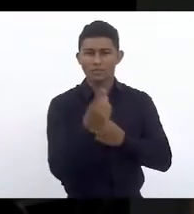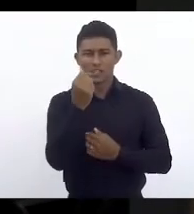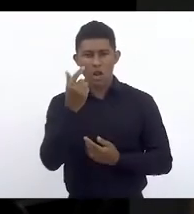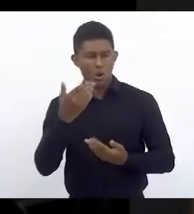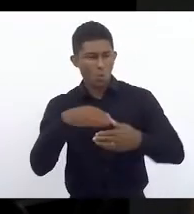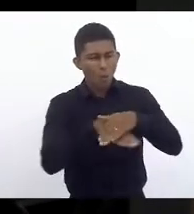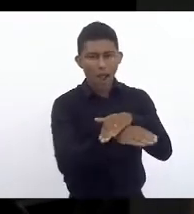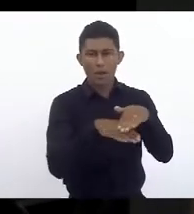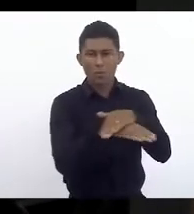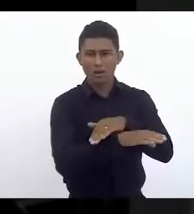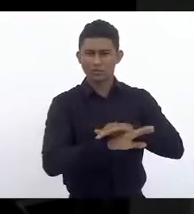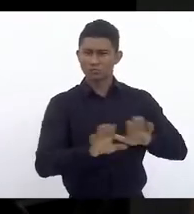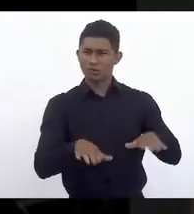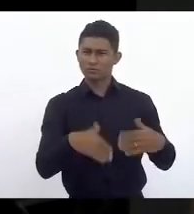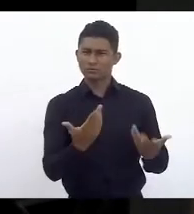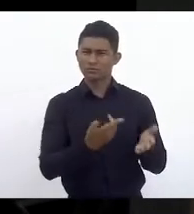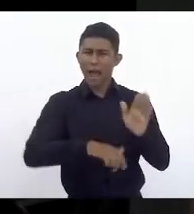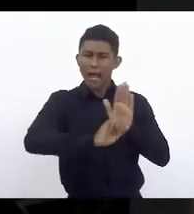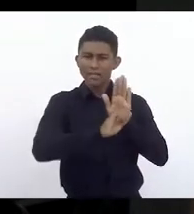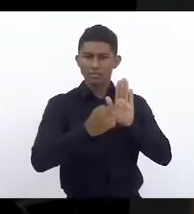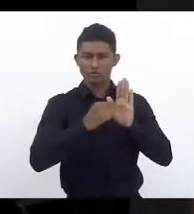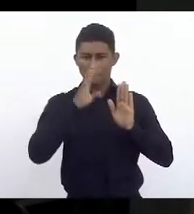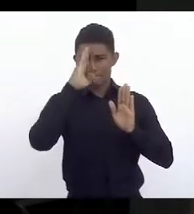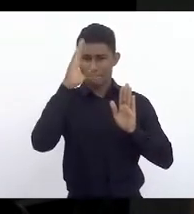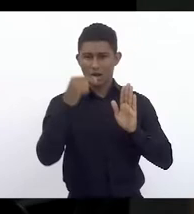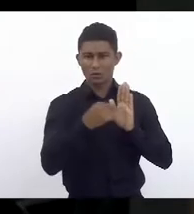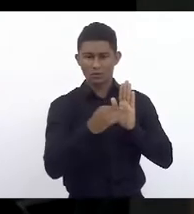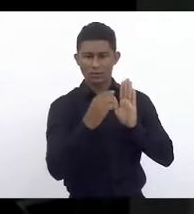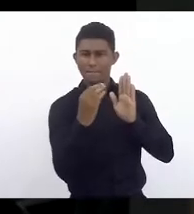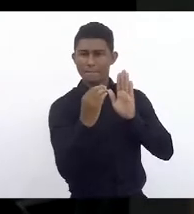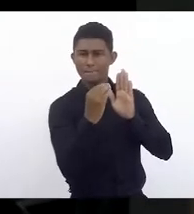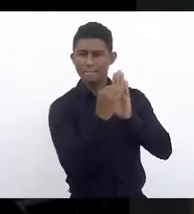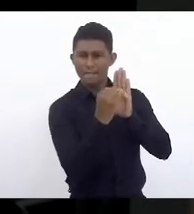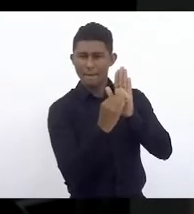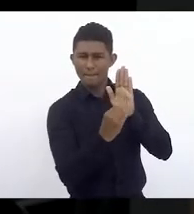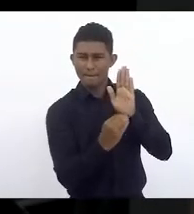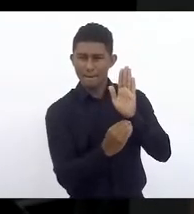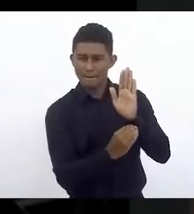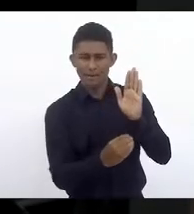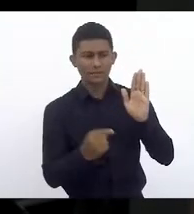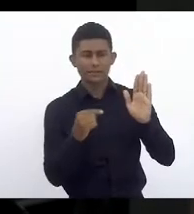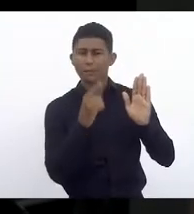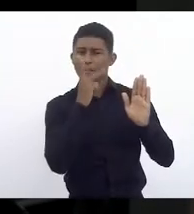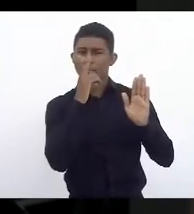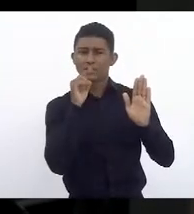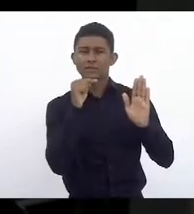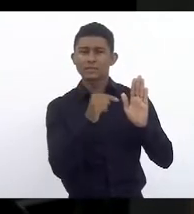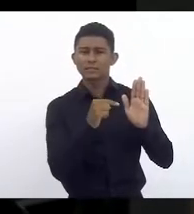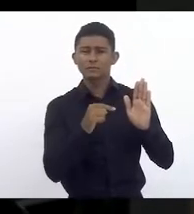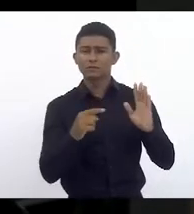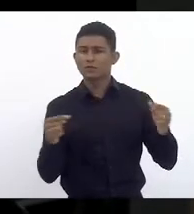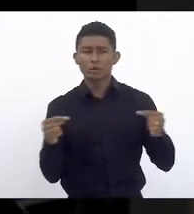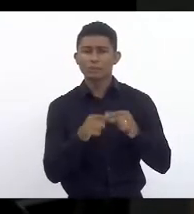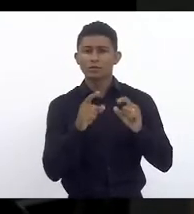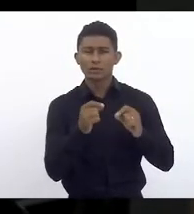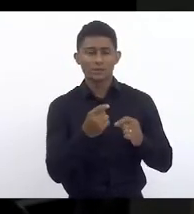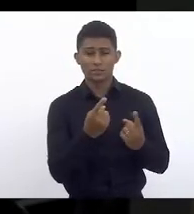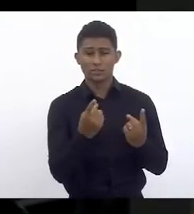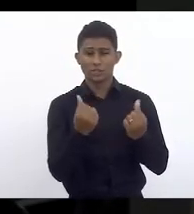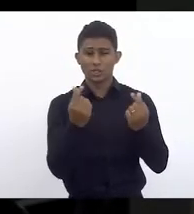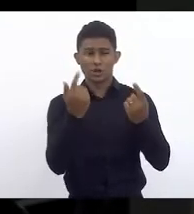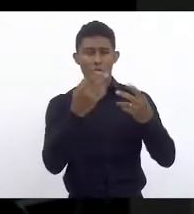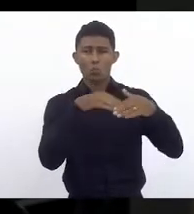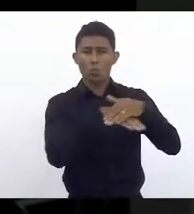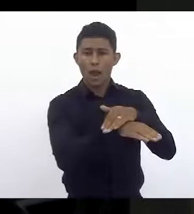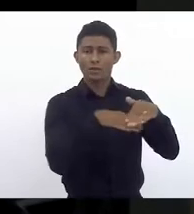todos os seus, quer dizer, no seu artigo principal, incisos, né, quer dizer, exceto um, ela trata da questão da poupança, da